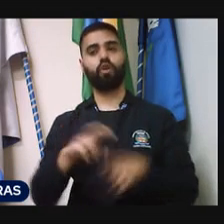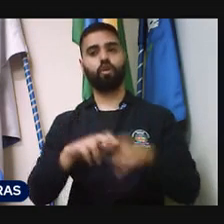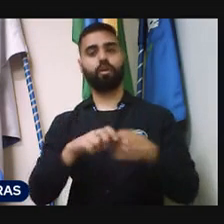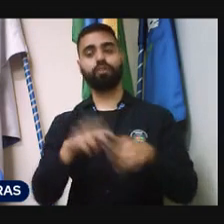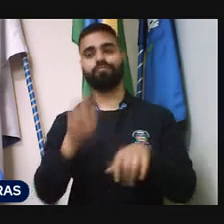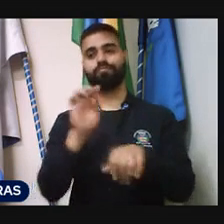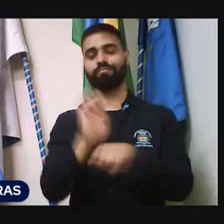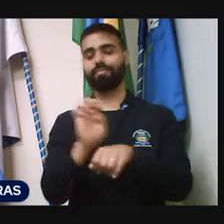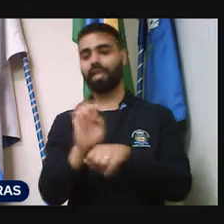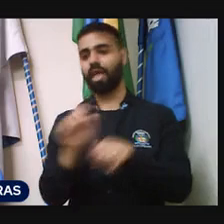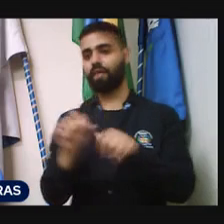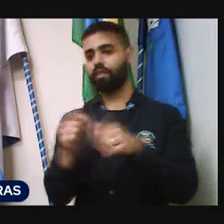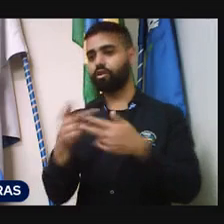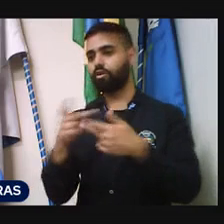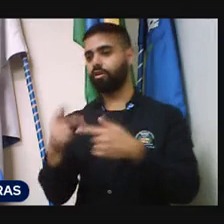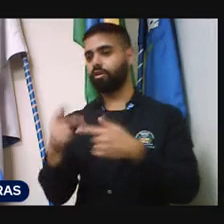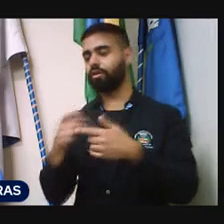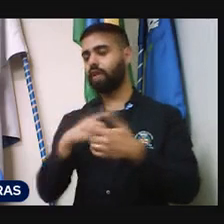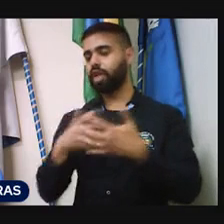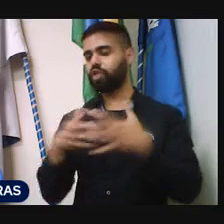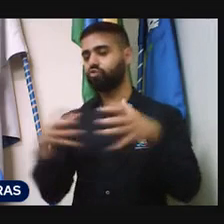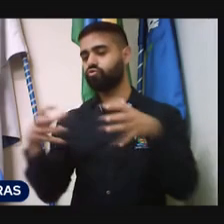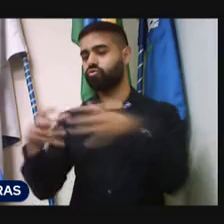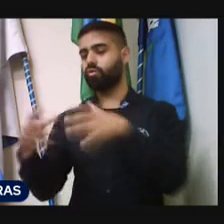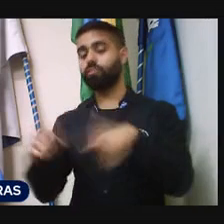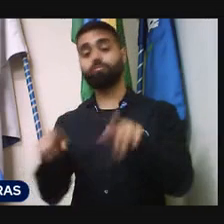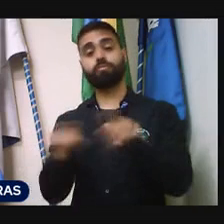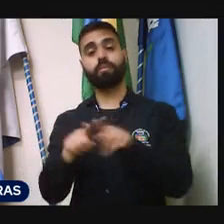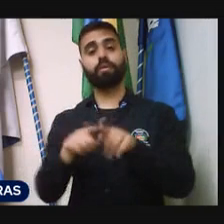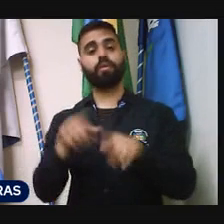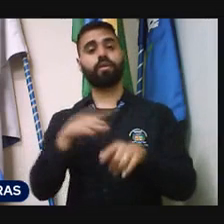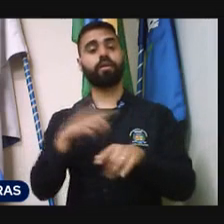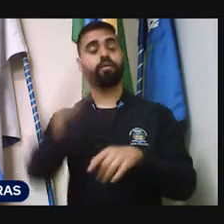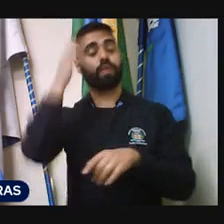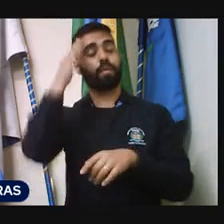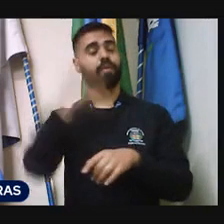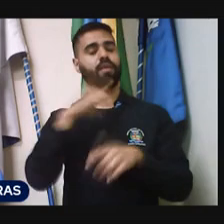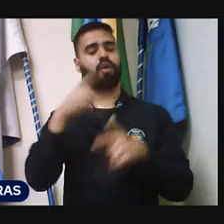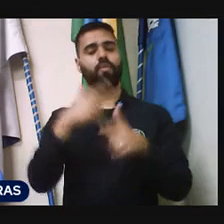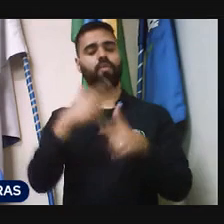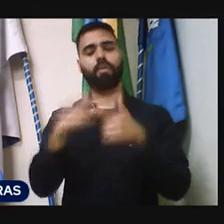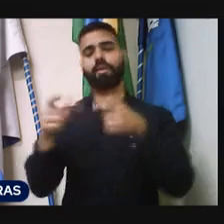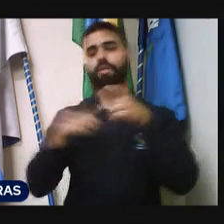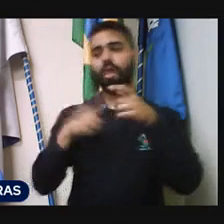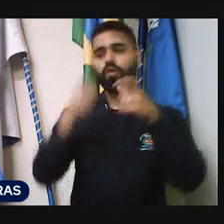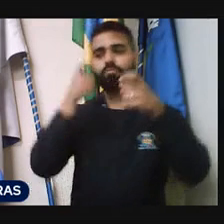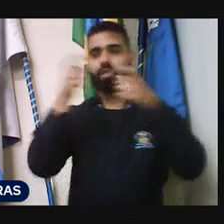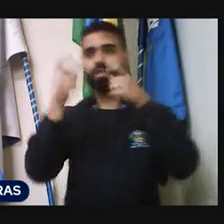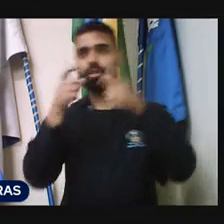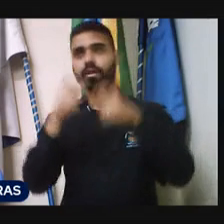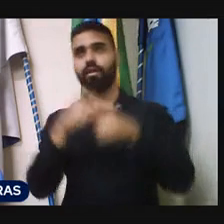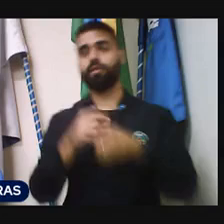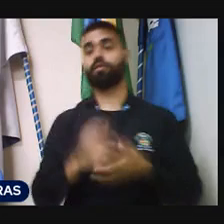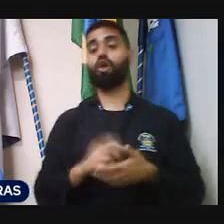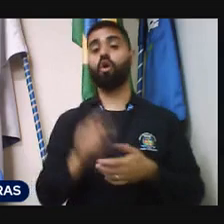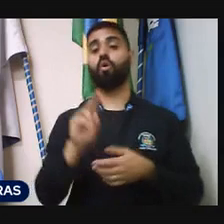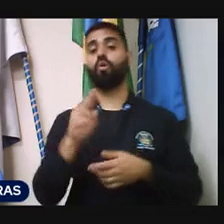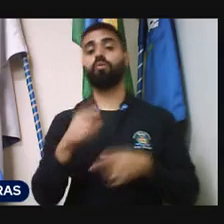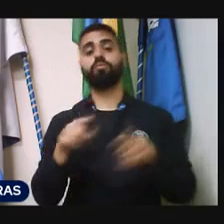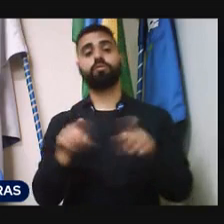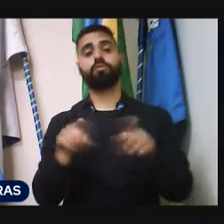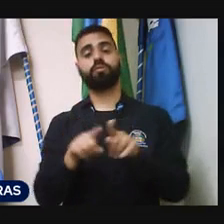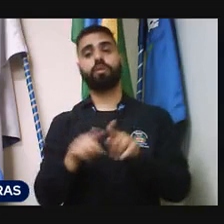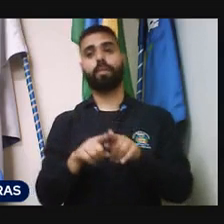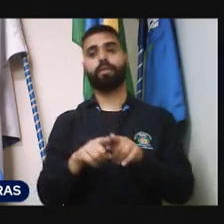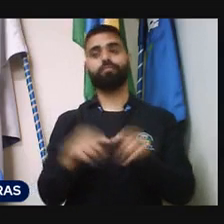suas atividades administrativas e da coletividade porém mesmo quando haja em vista de algum interesse Total imediato o fim último de sua